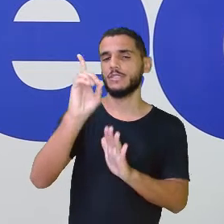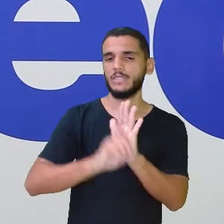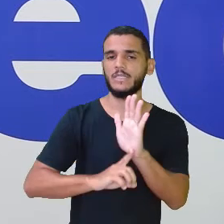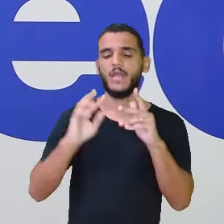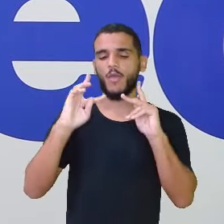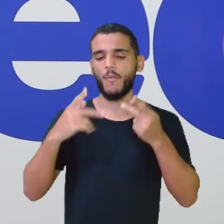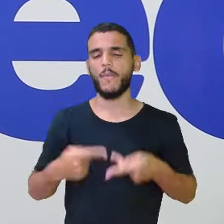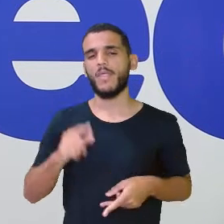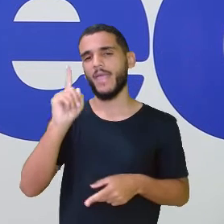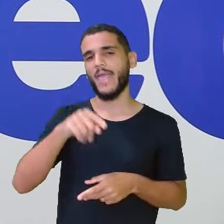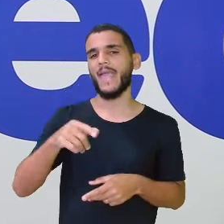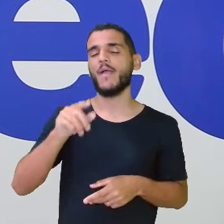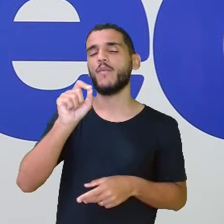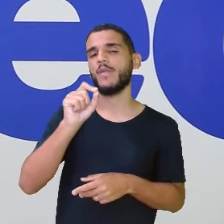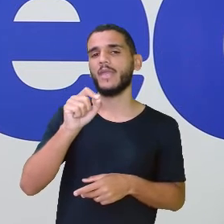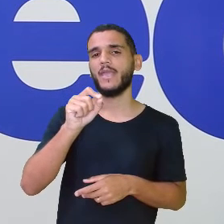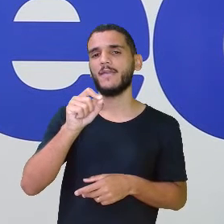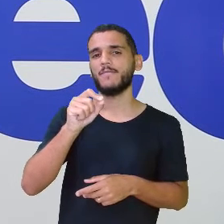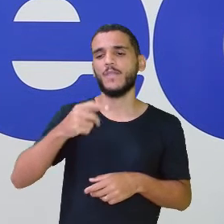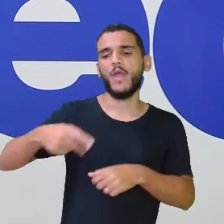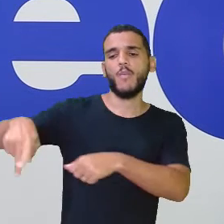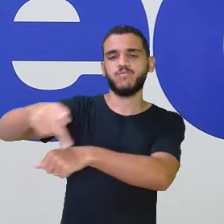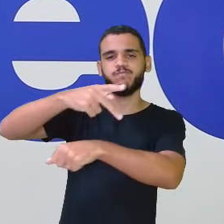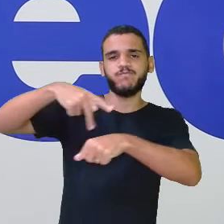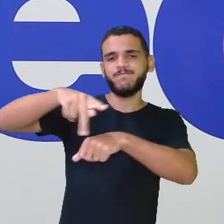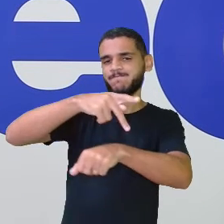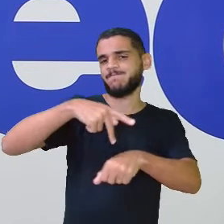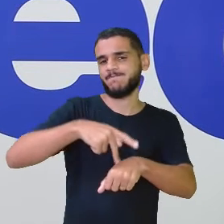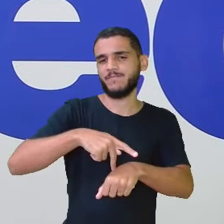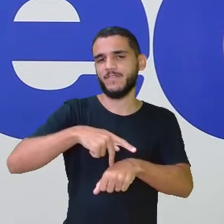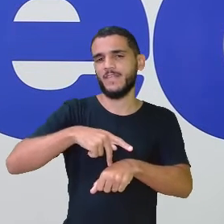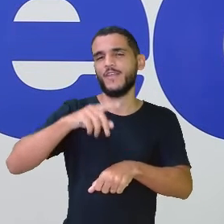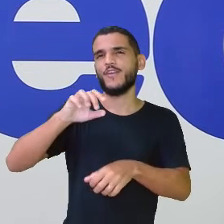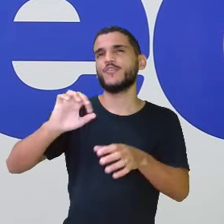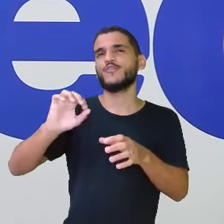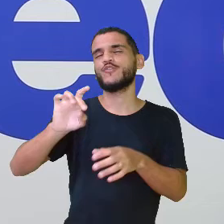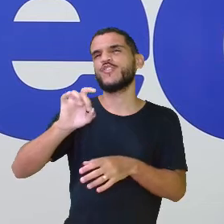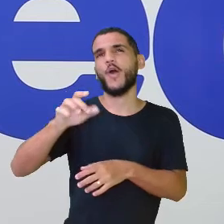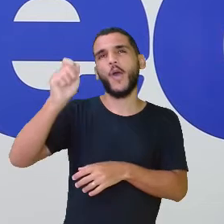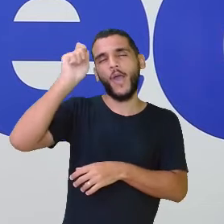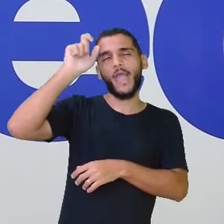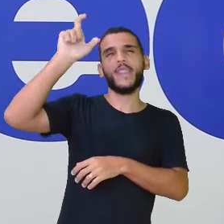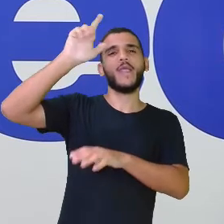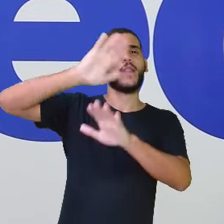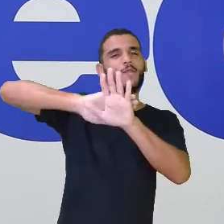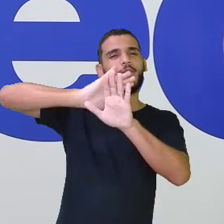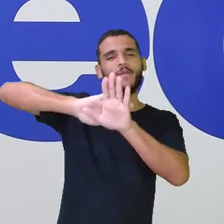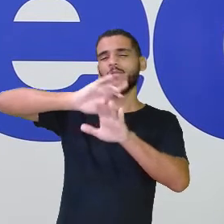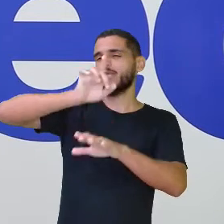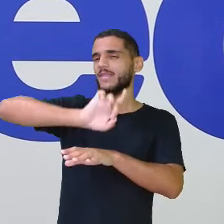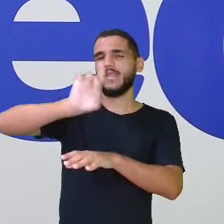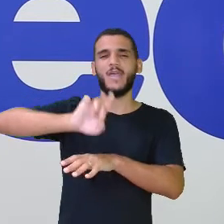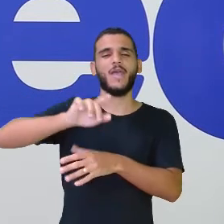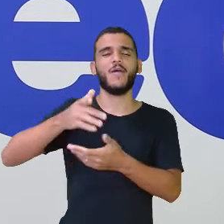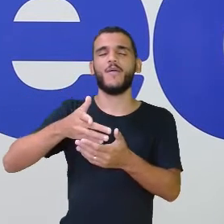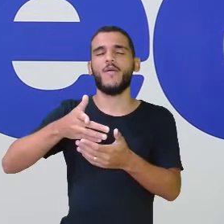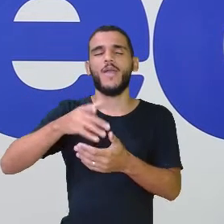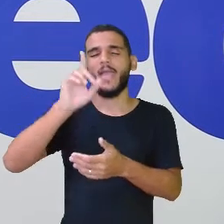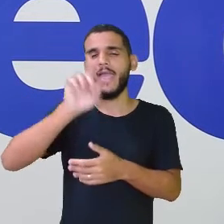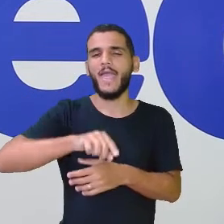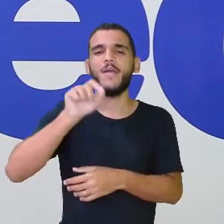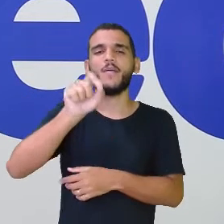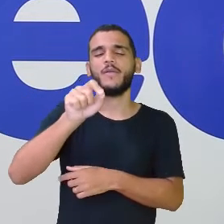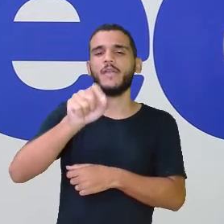entidade internacional, né? Não está Exatamente. ligado só a uma questão ideológica, não está, né, comunista nem nada. É uma